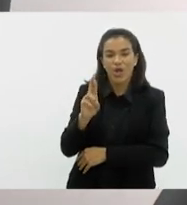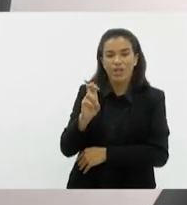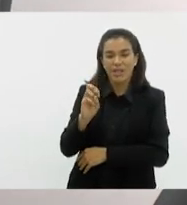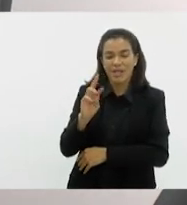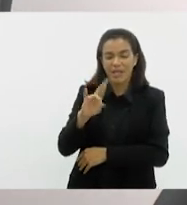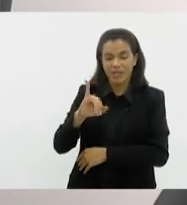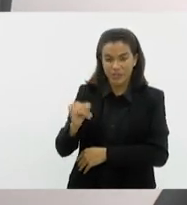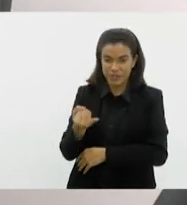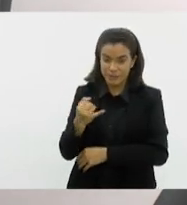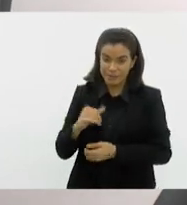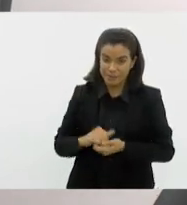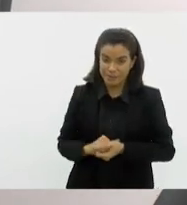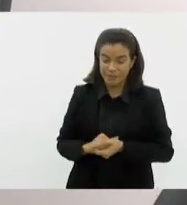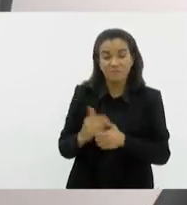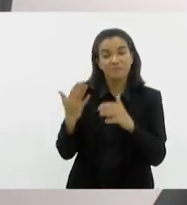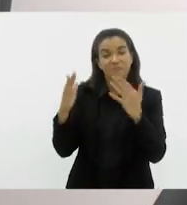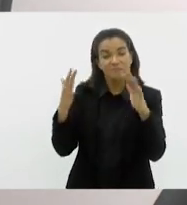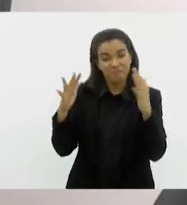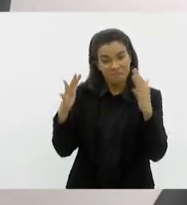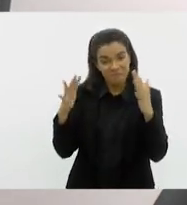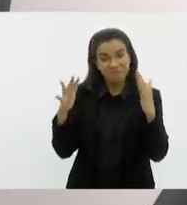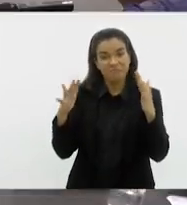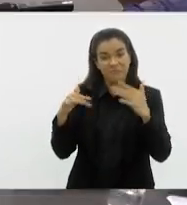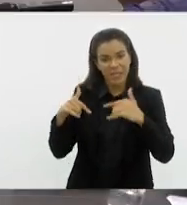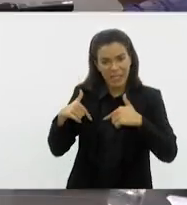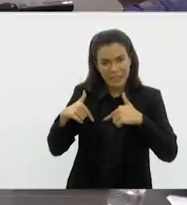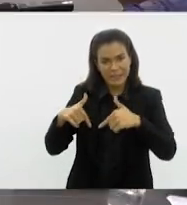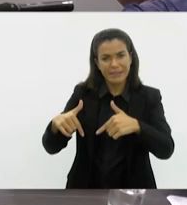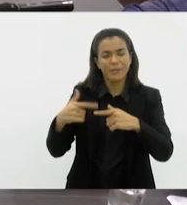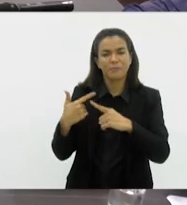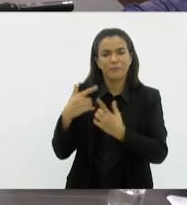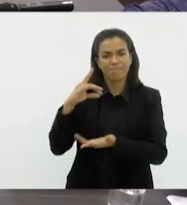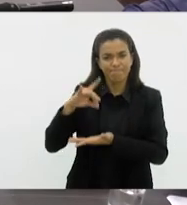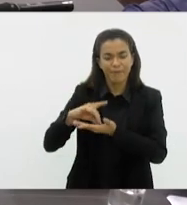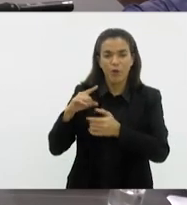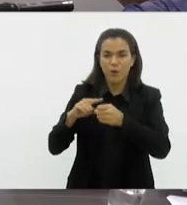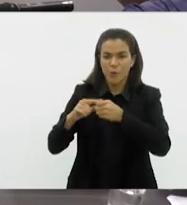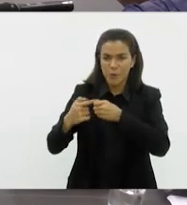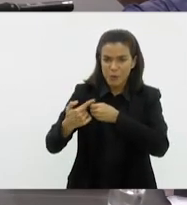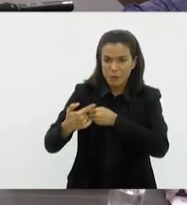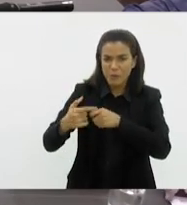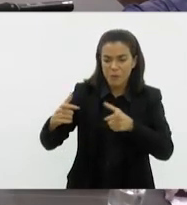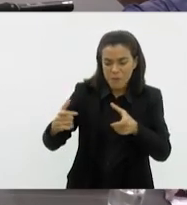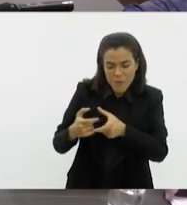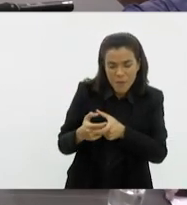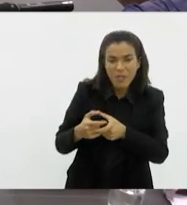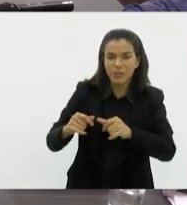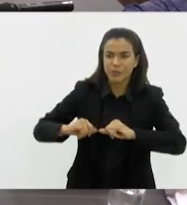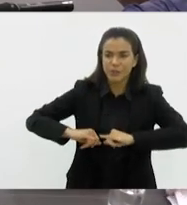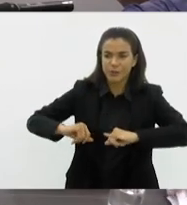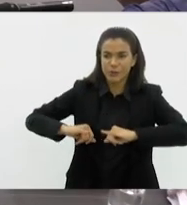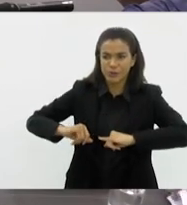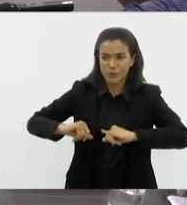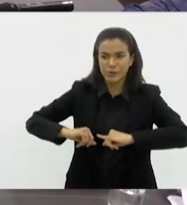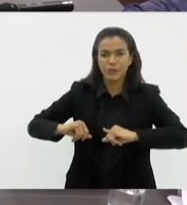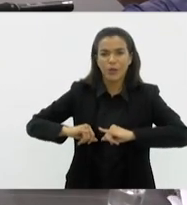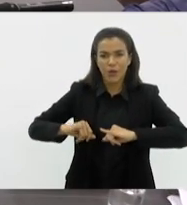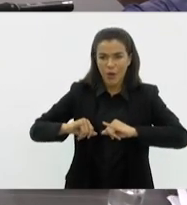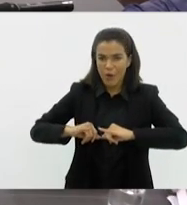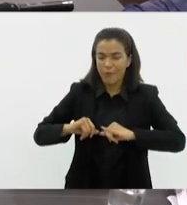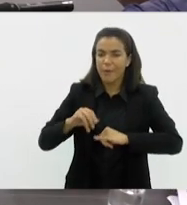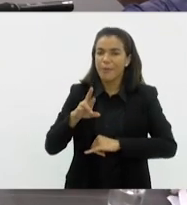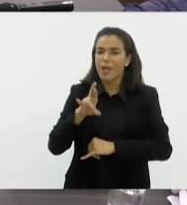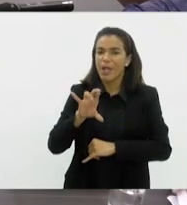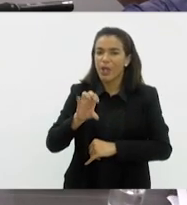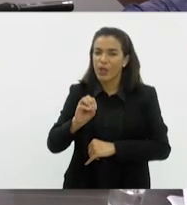frente no mérito. Só para parabenizar aí a vossa iniciativa, porque, de fato, os municípios pequenos sofrem, né? O município de